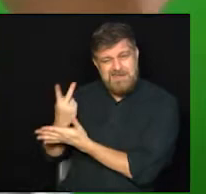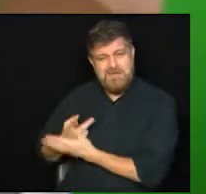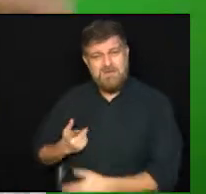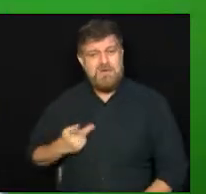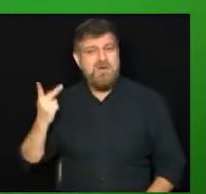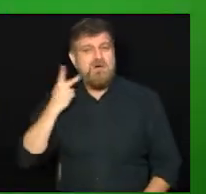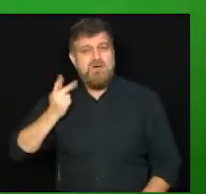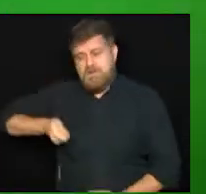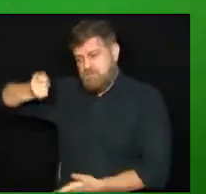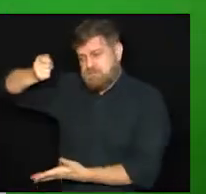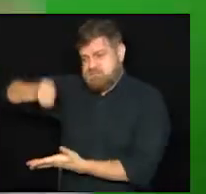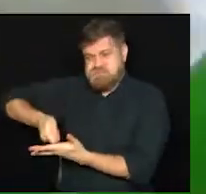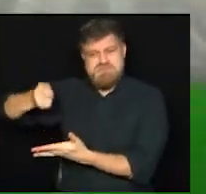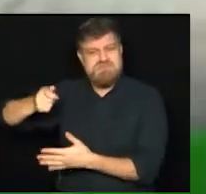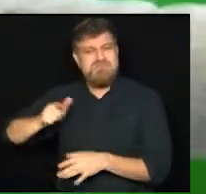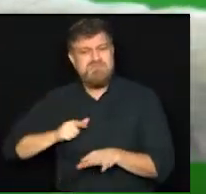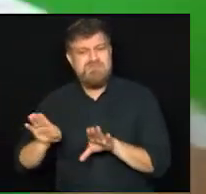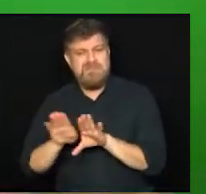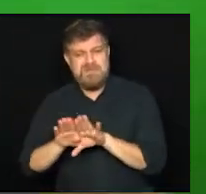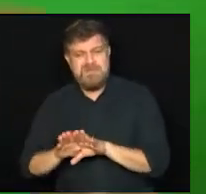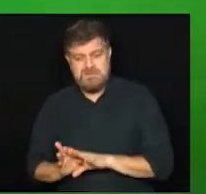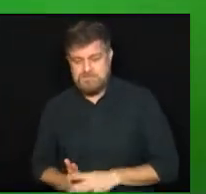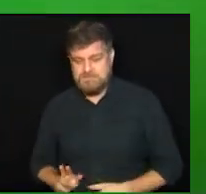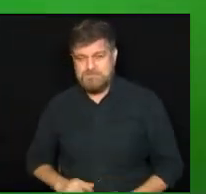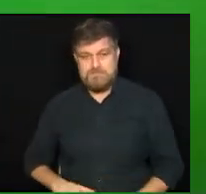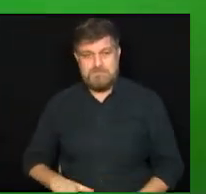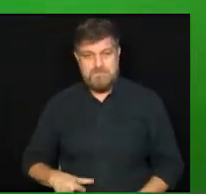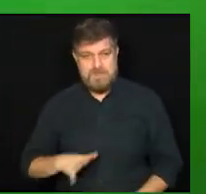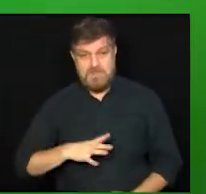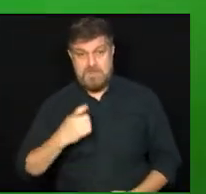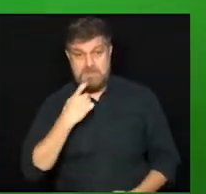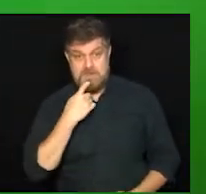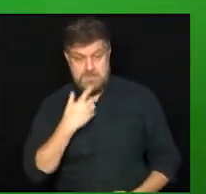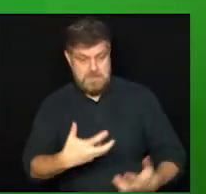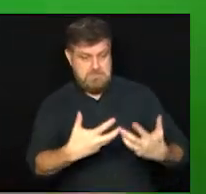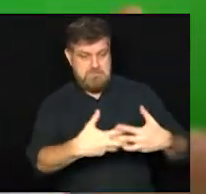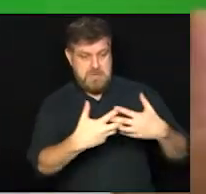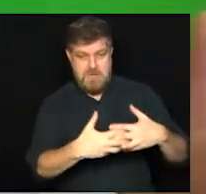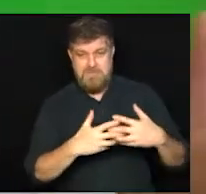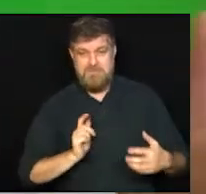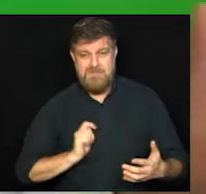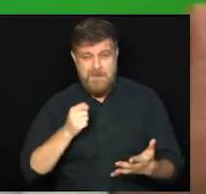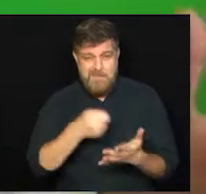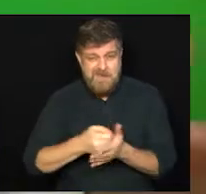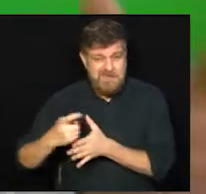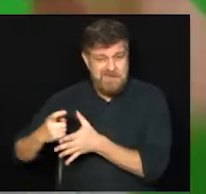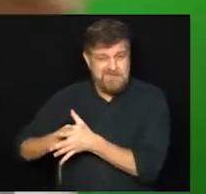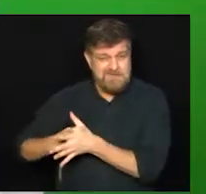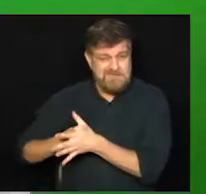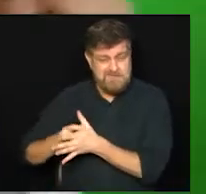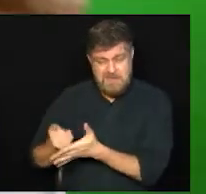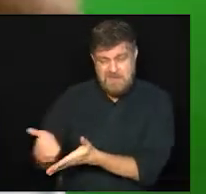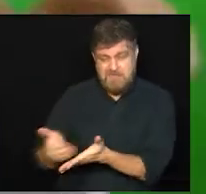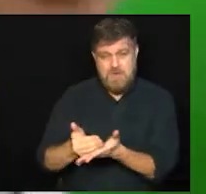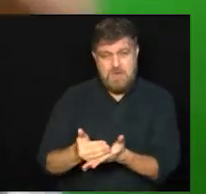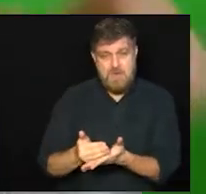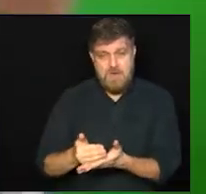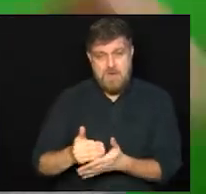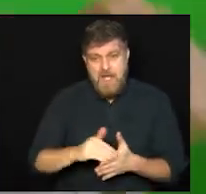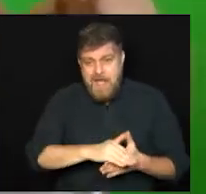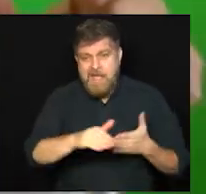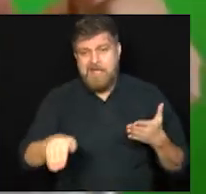promotor, organizador de evento, que chegou aqui em Campinas, fez o evento e deixou de pagar os tributos, que todos tenham